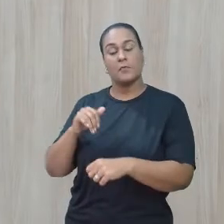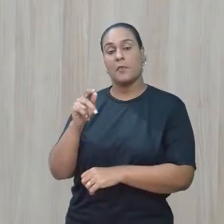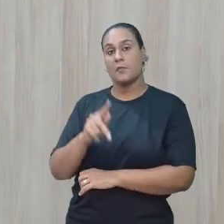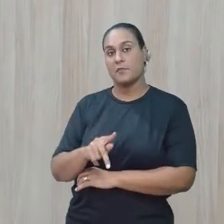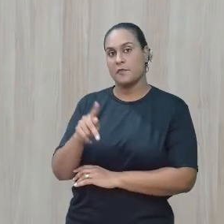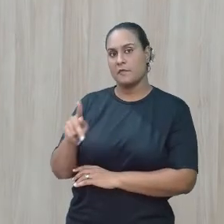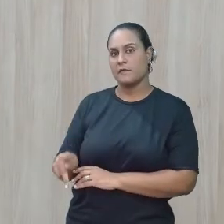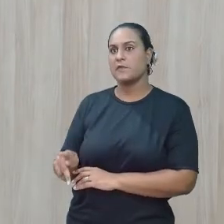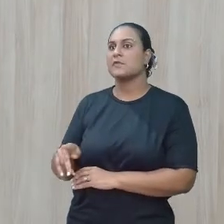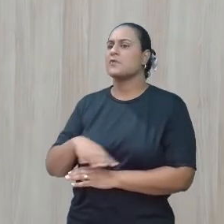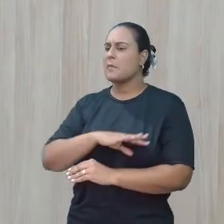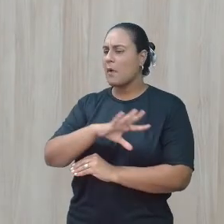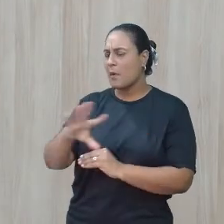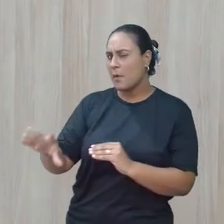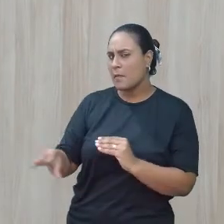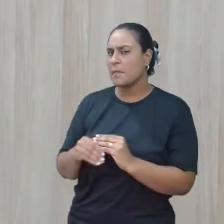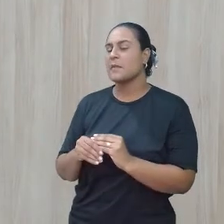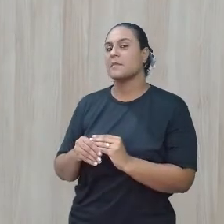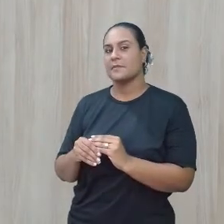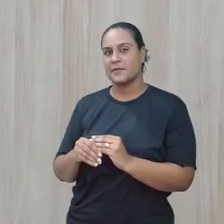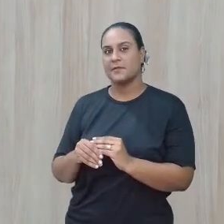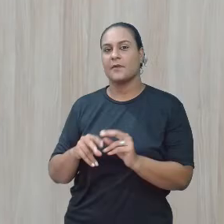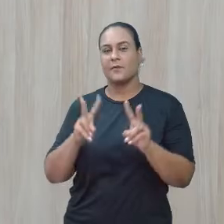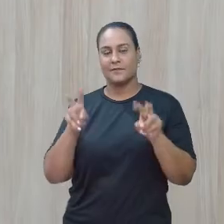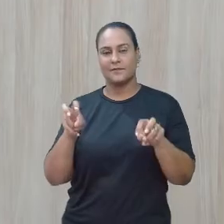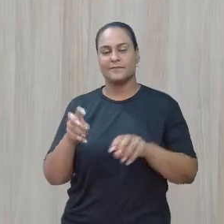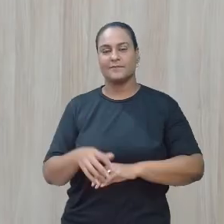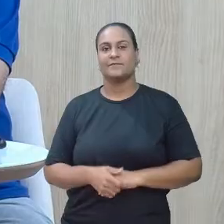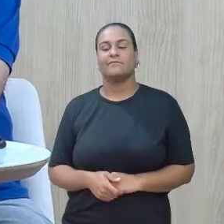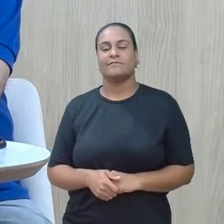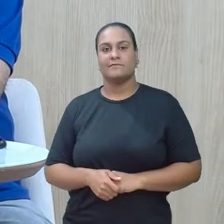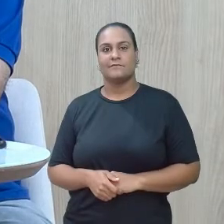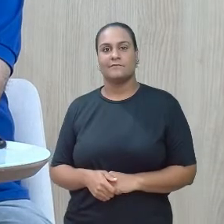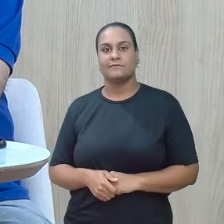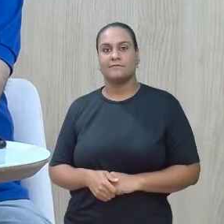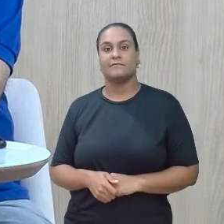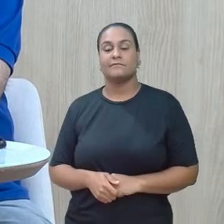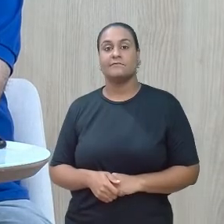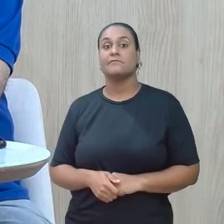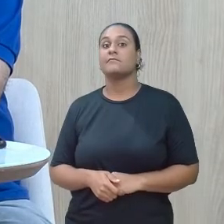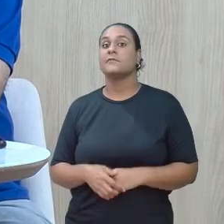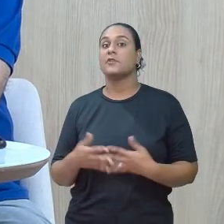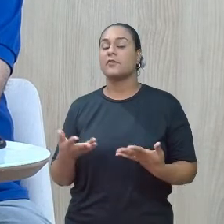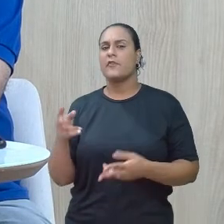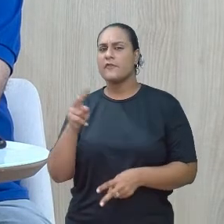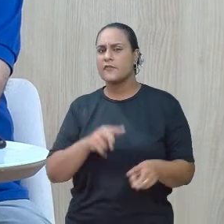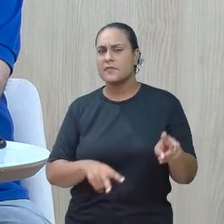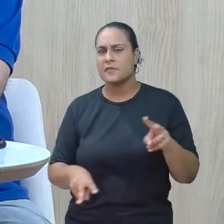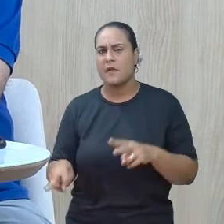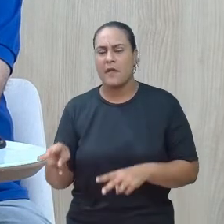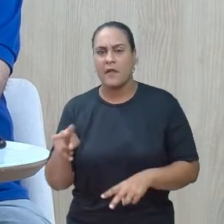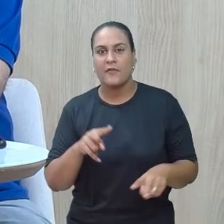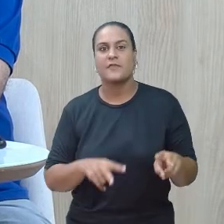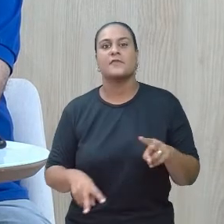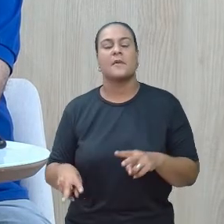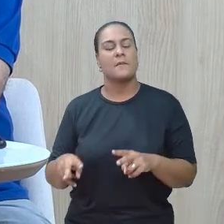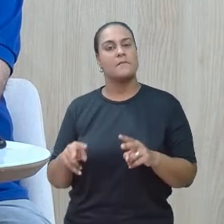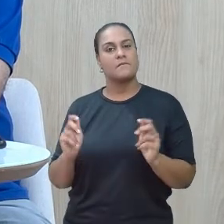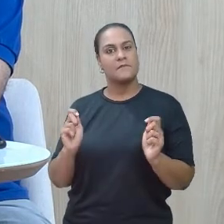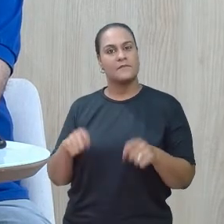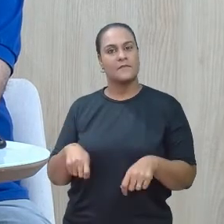Gilson para ele dar uma palavrinha aqui para a gente. Vamos embora, minha gente, então vocês acabaram, quase que não saem. Vamos